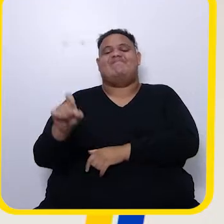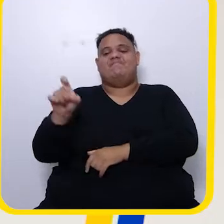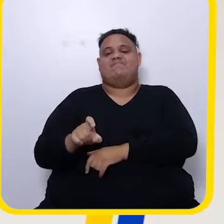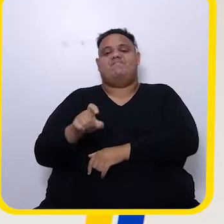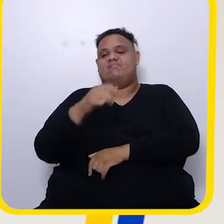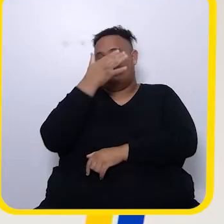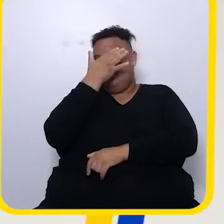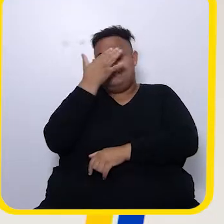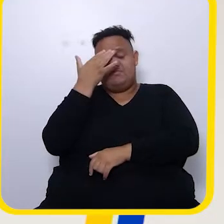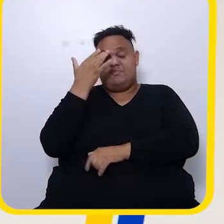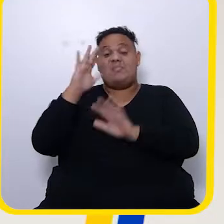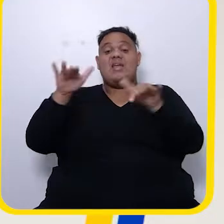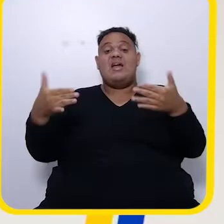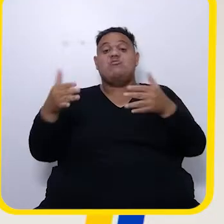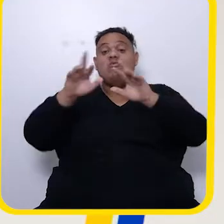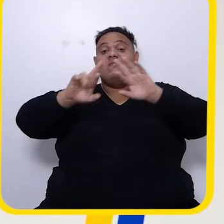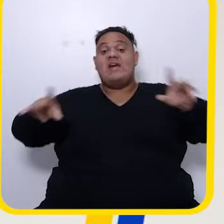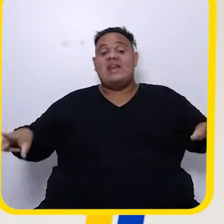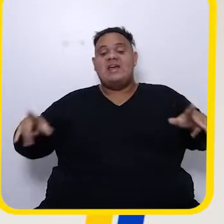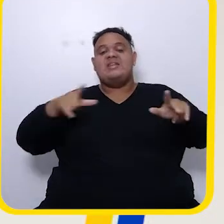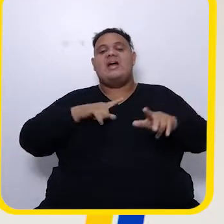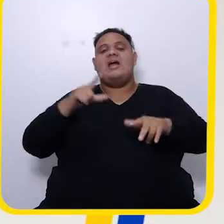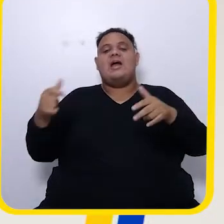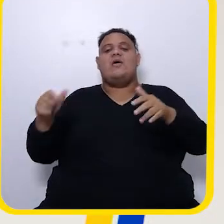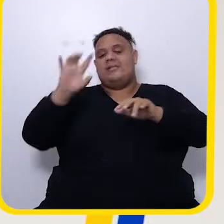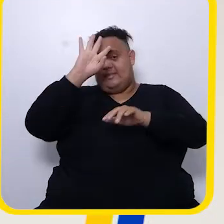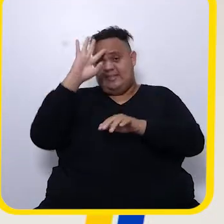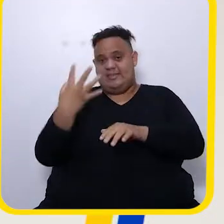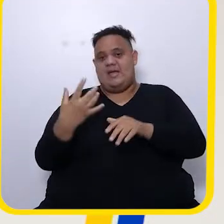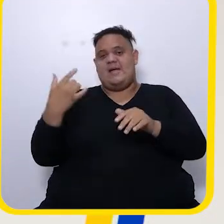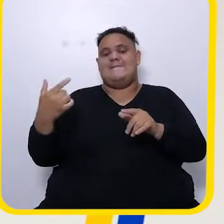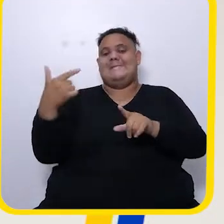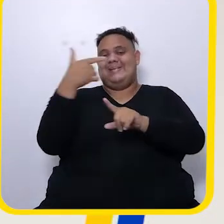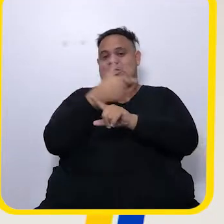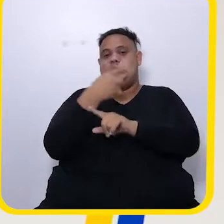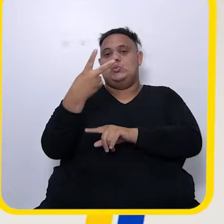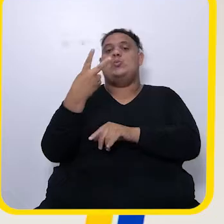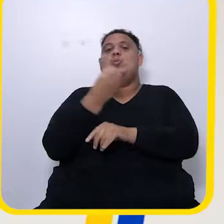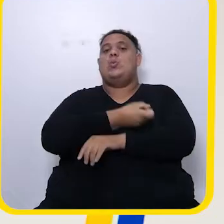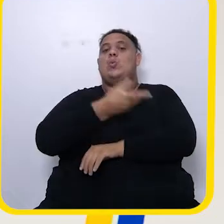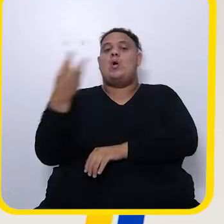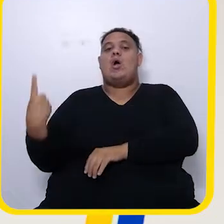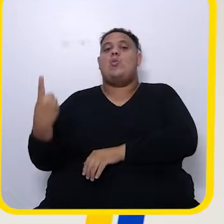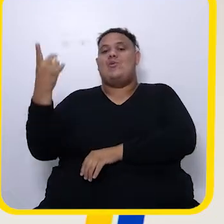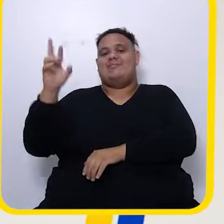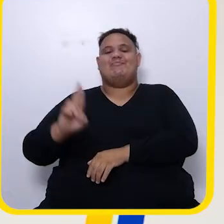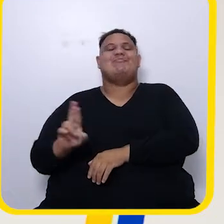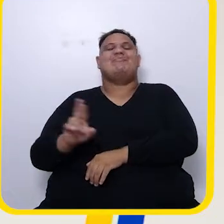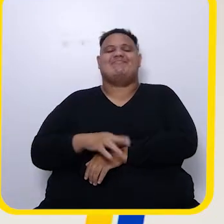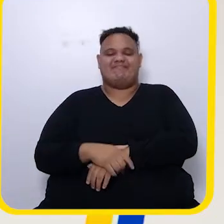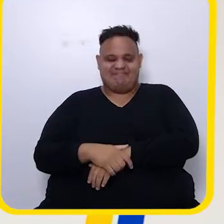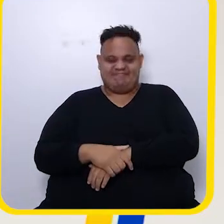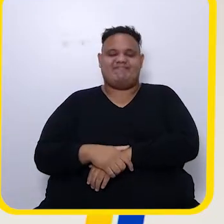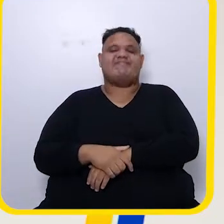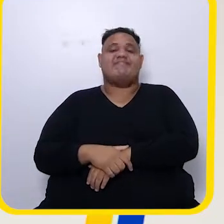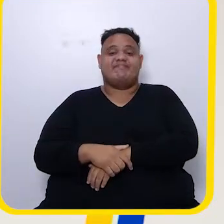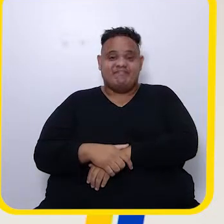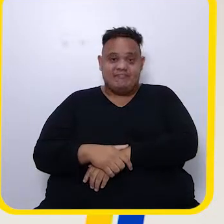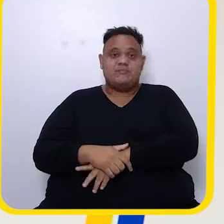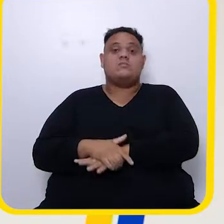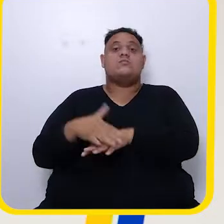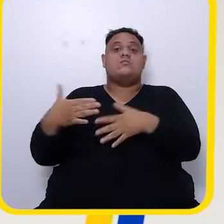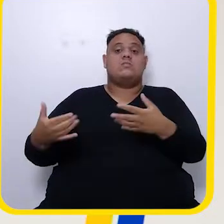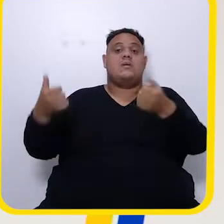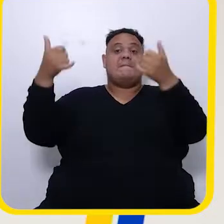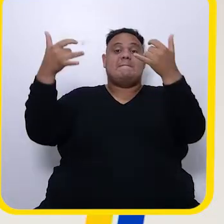a diferença, o resultado da subtração entre essas duas quantidades é justamente R$ 1. Prontinho. Montei